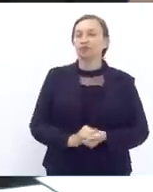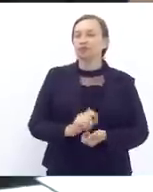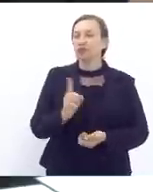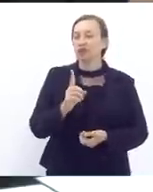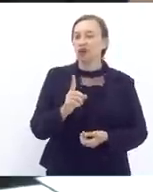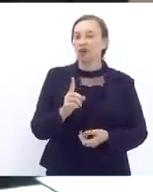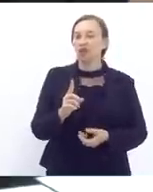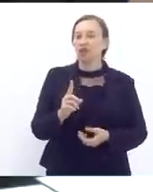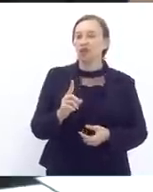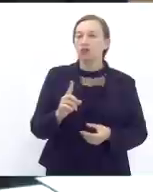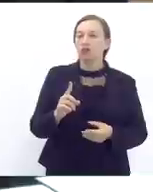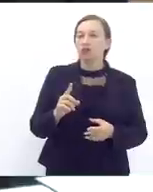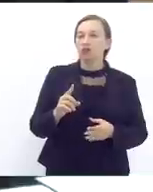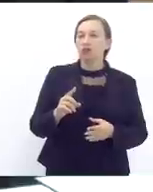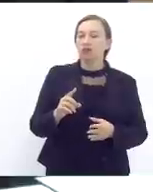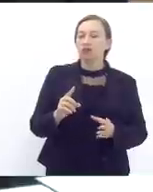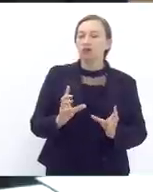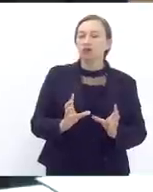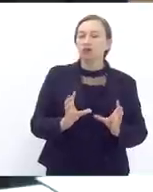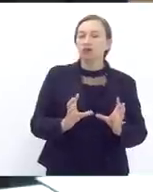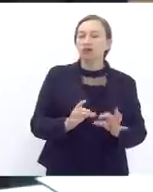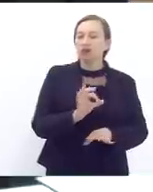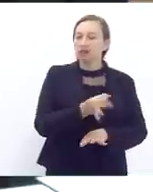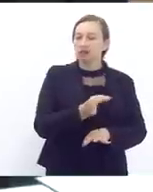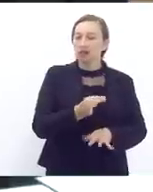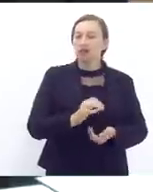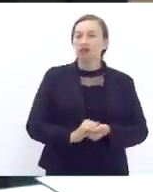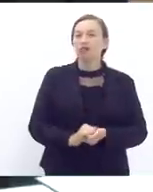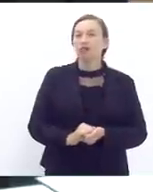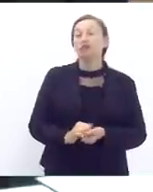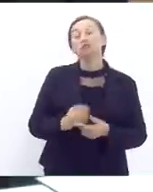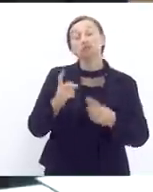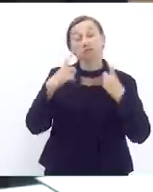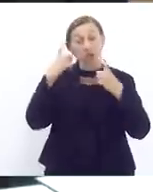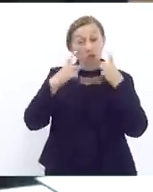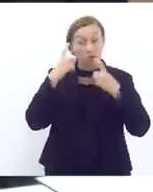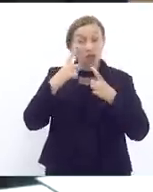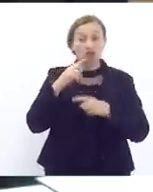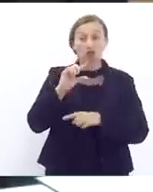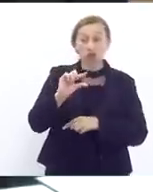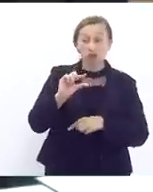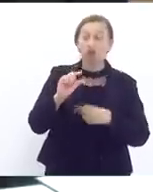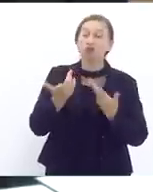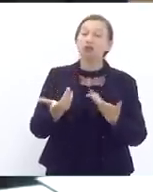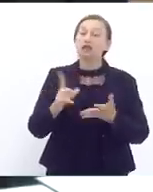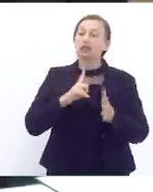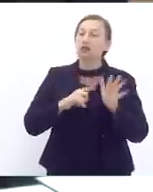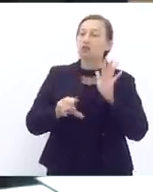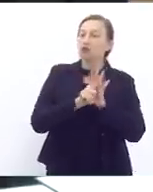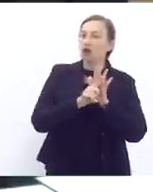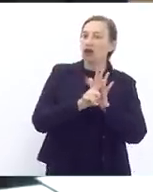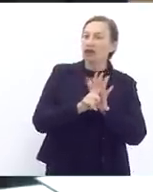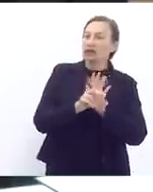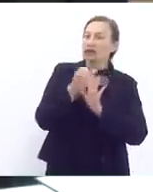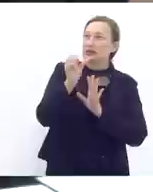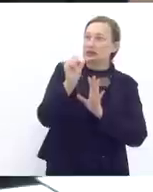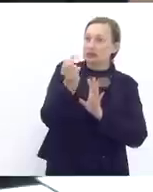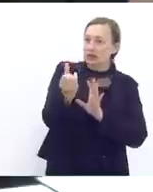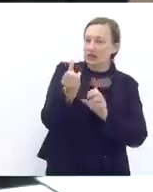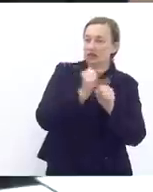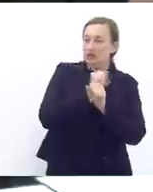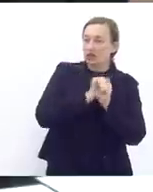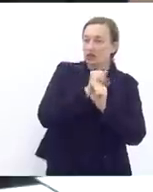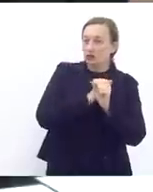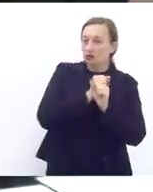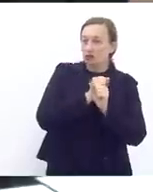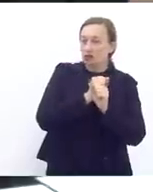erga homens mas só no caso concreto que também algo muito preocupante nós temos uma lei que já vai fazer seis anos que tá em